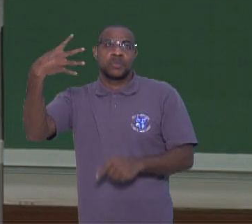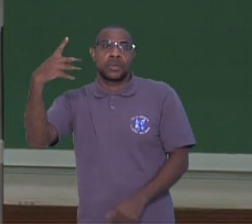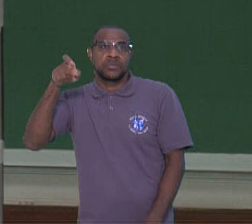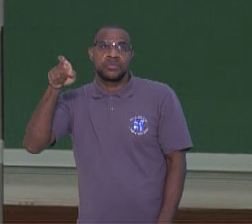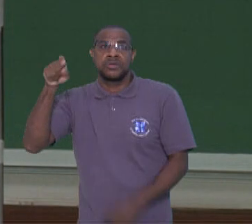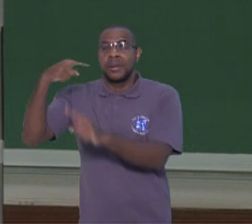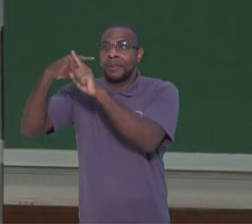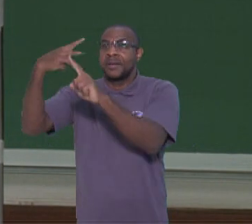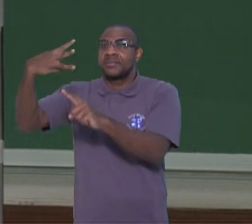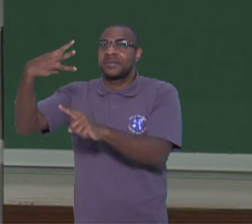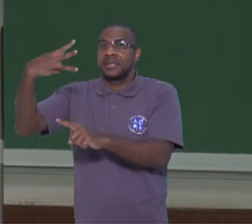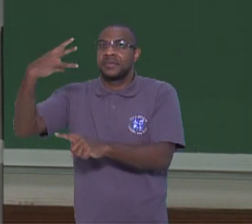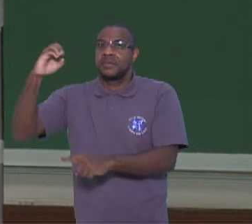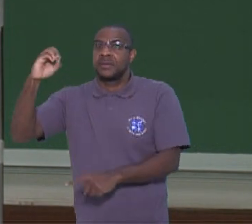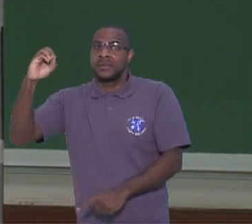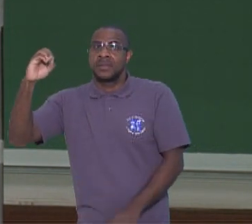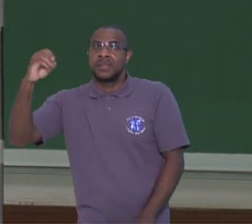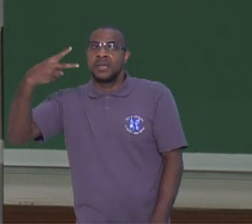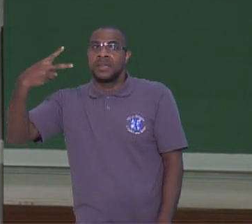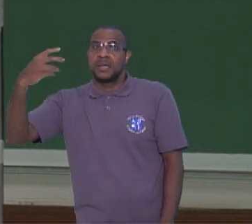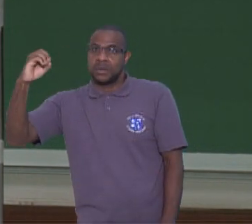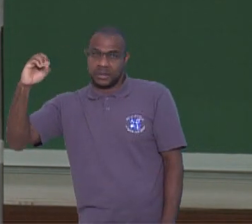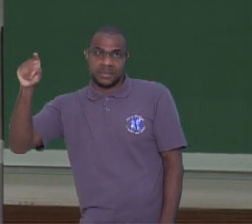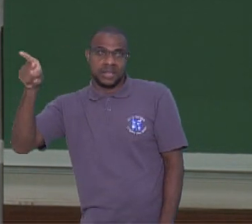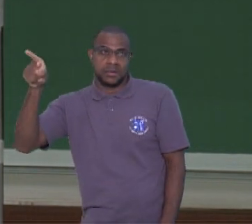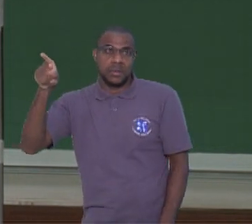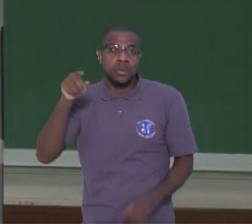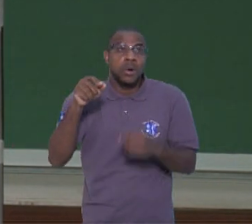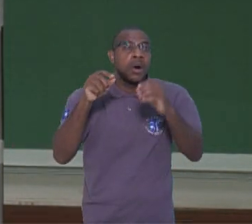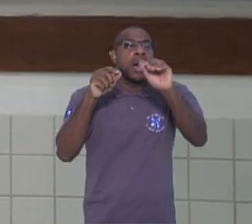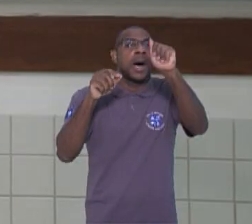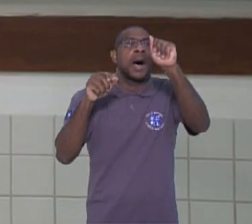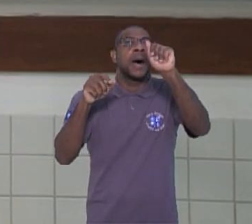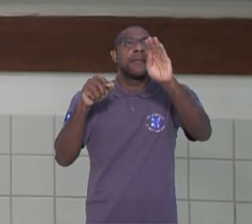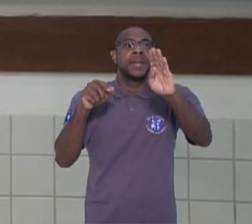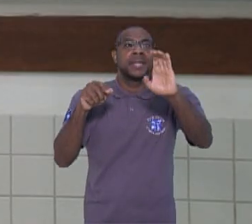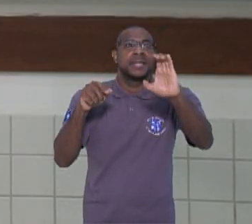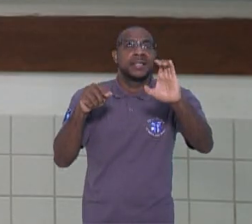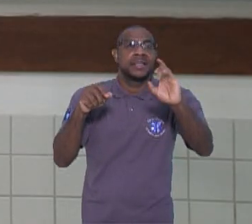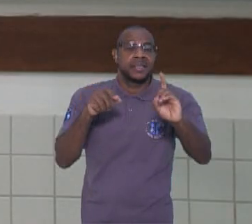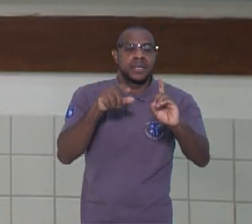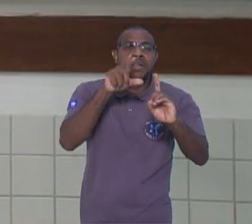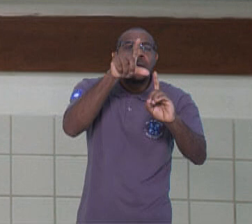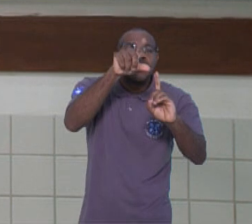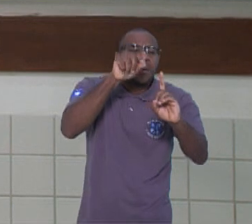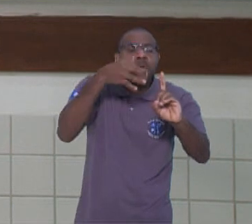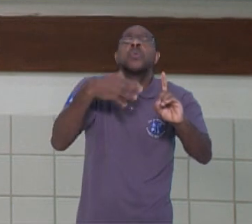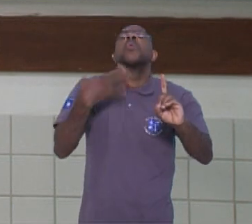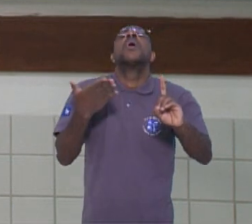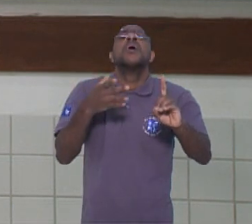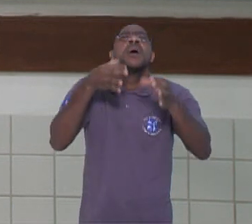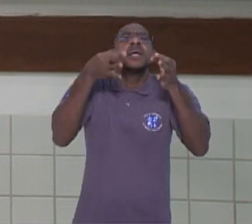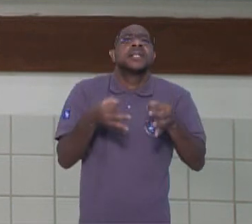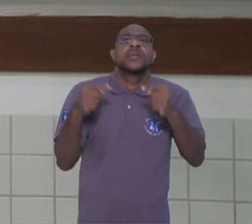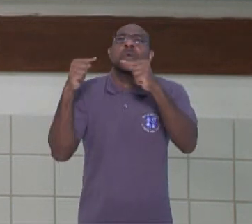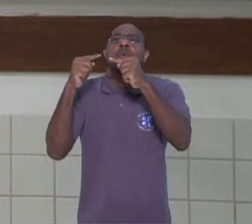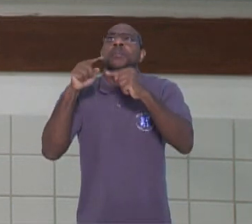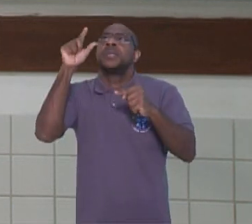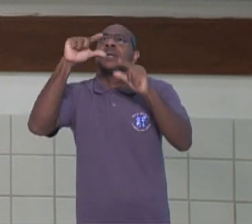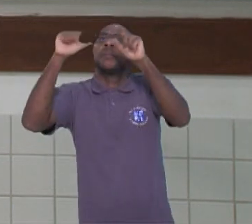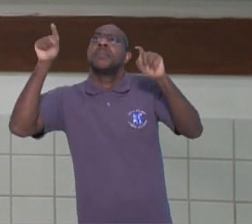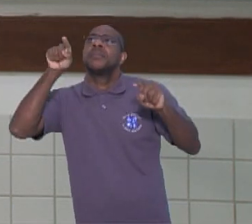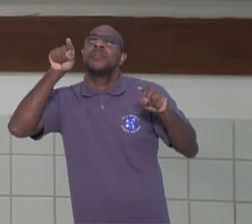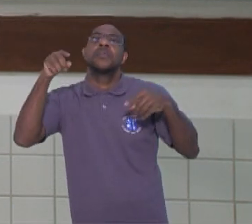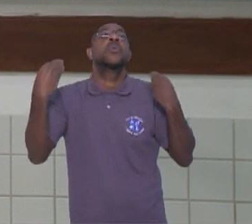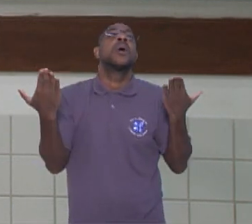uma dessas alternativas será a resposta correta. E é essa alternativa que eu desafio agora você acertar.